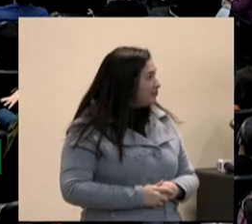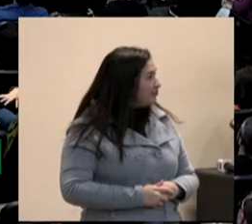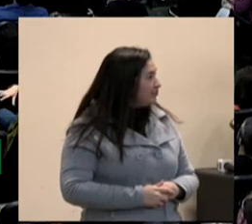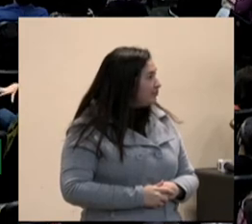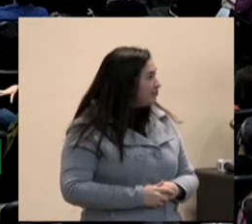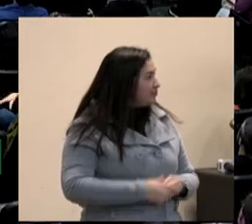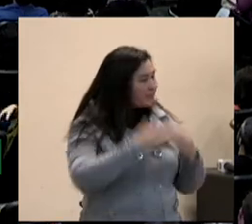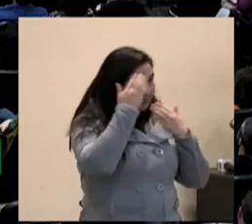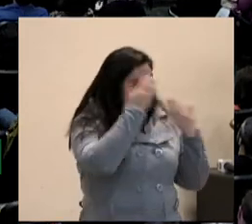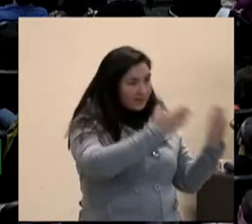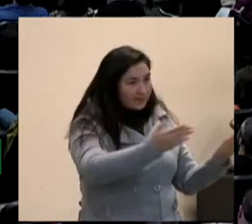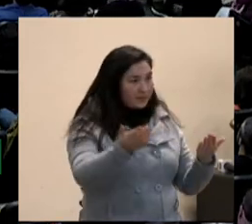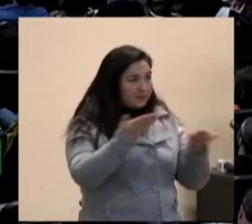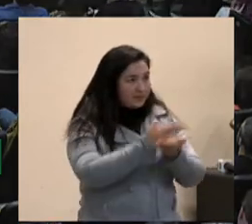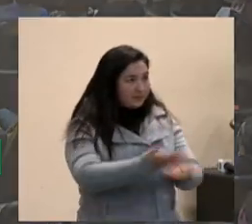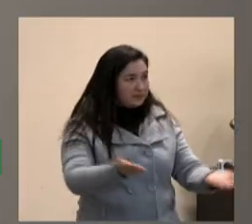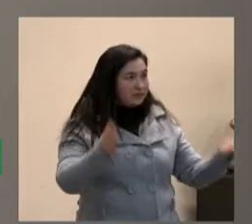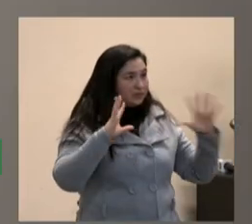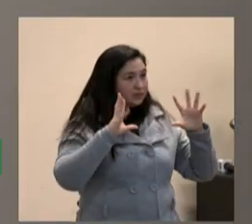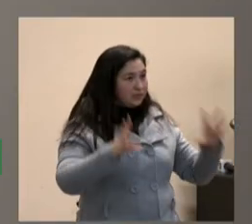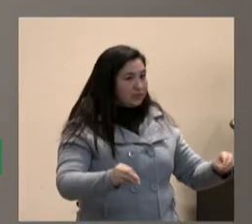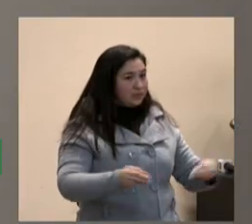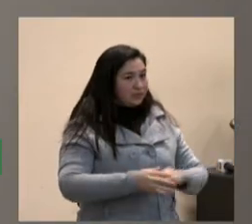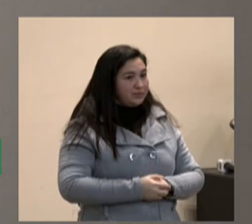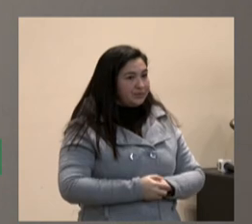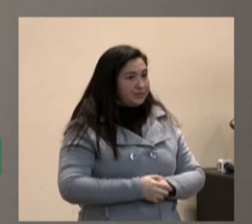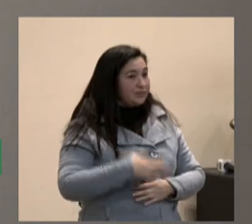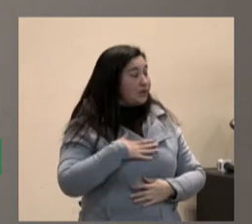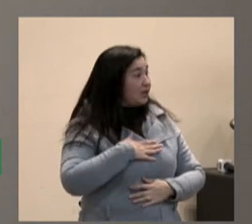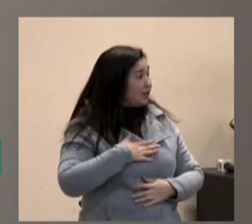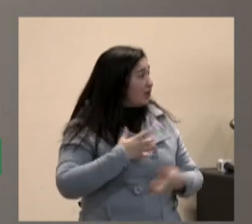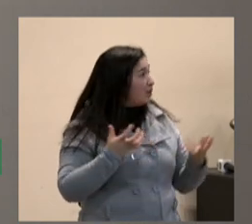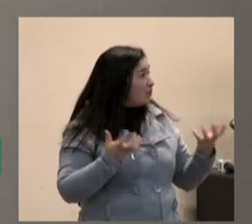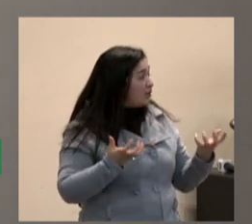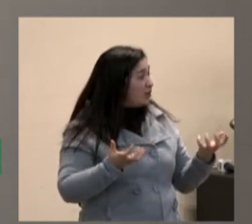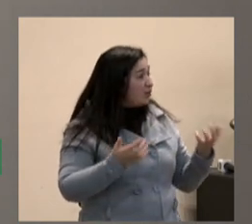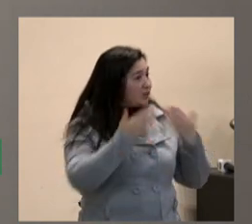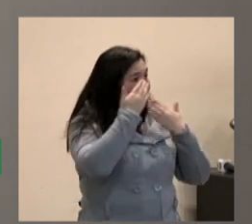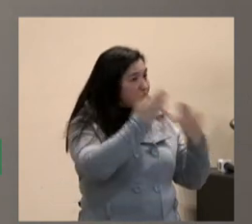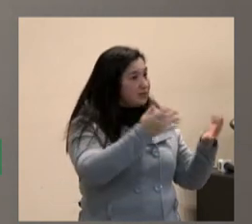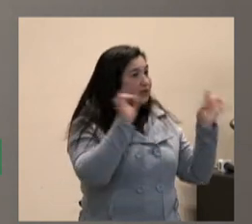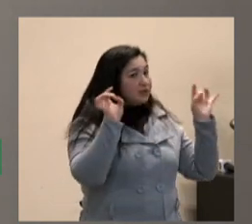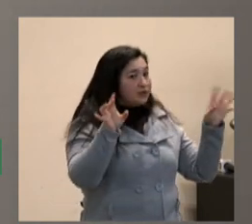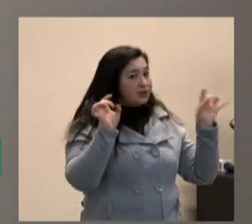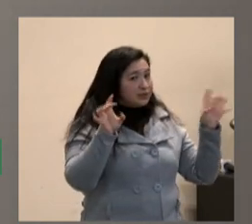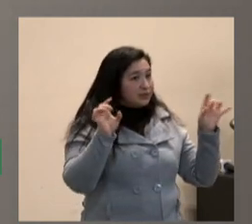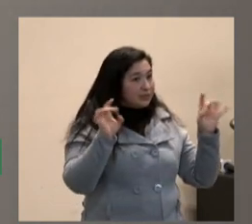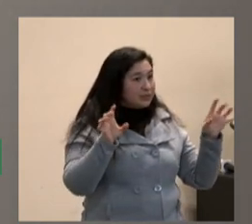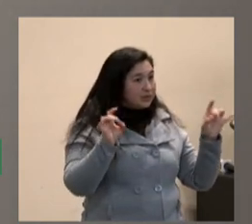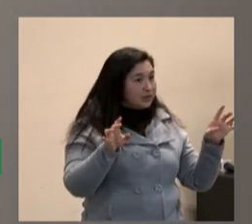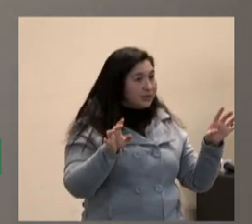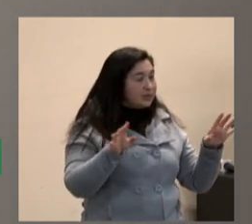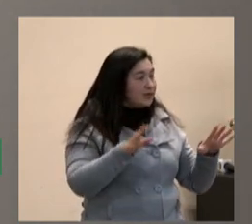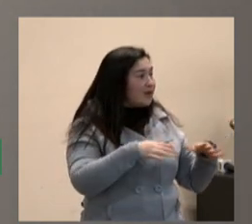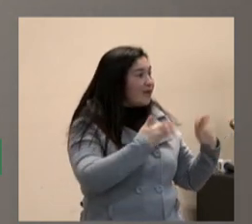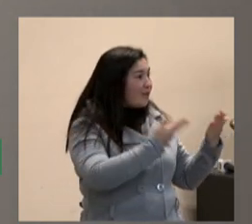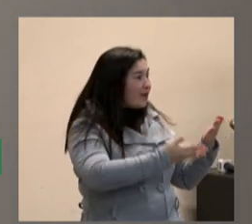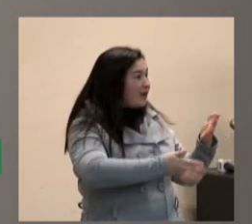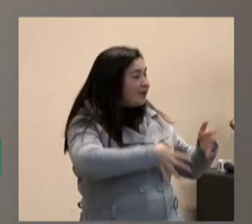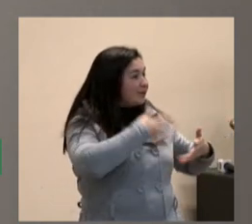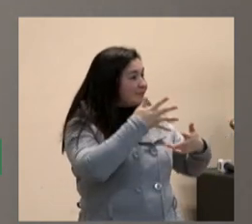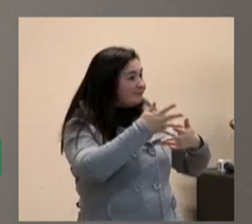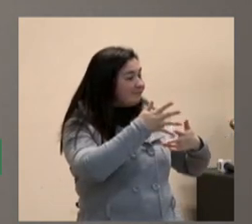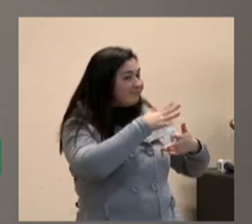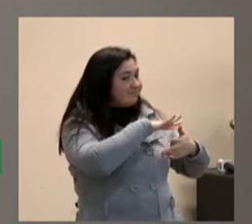Obrigado aos participantes desta mesa. Gostaríamos de fazer um agradecimento especial aos nossos intérpretes de Libras,